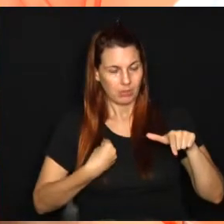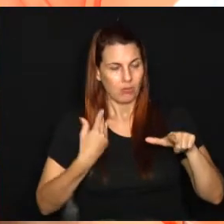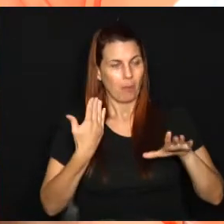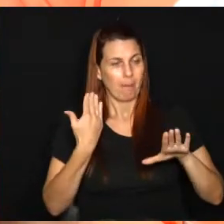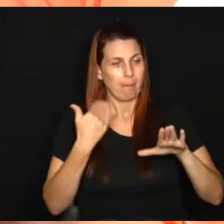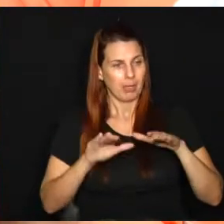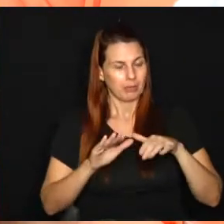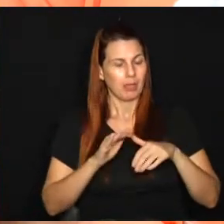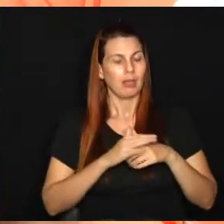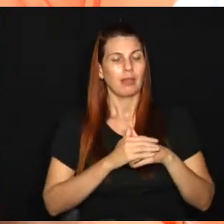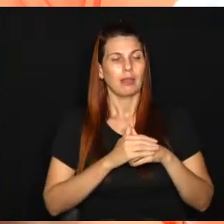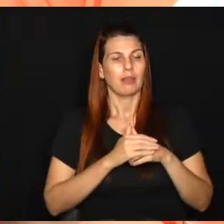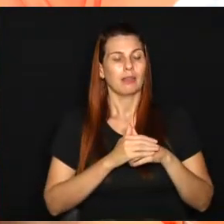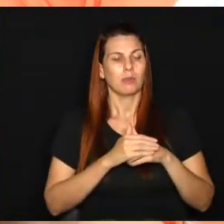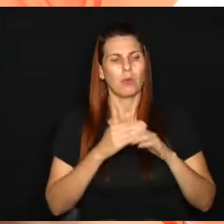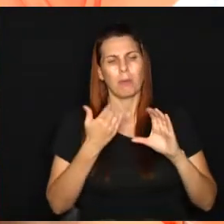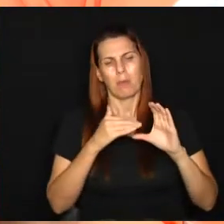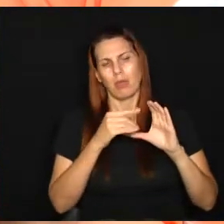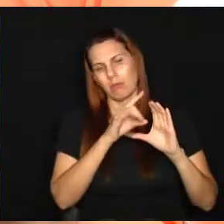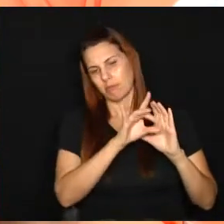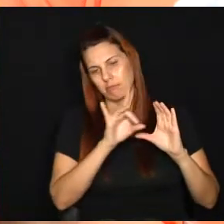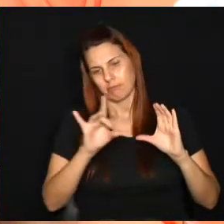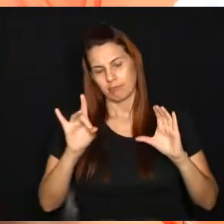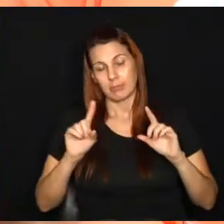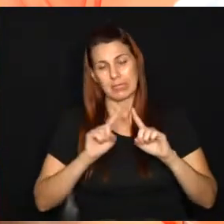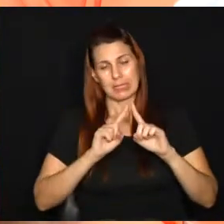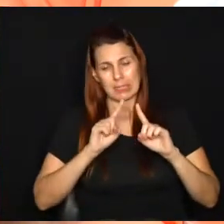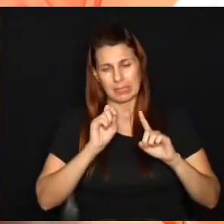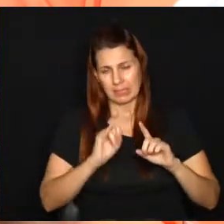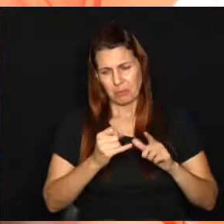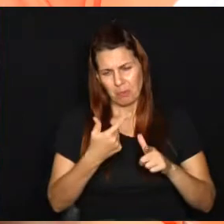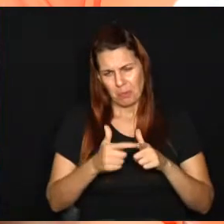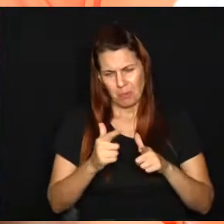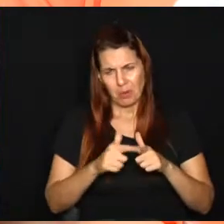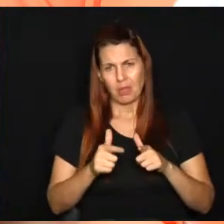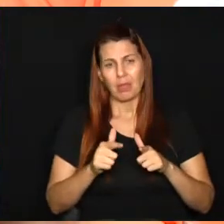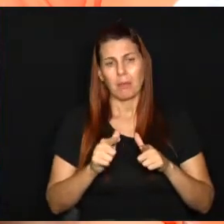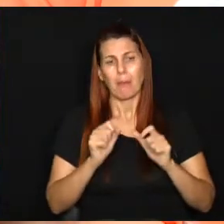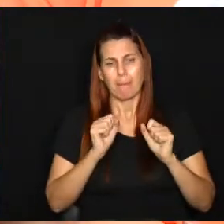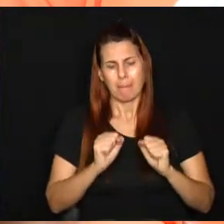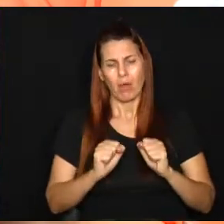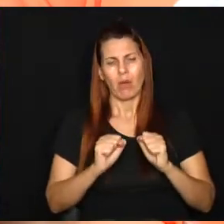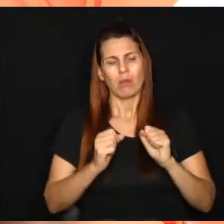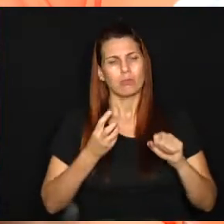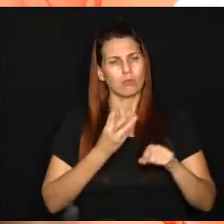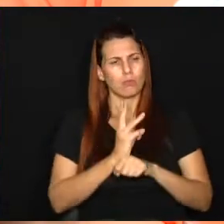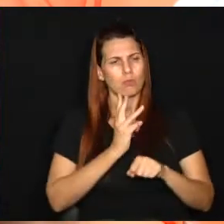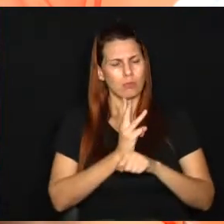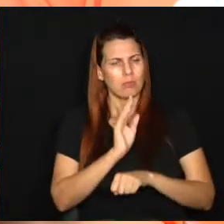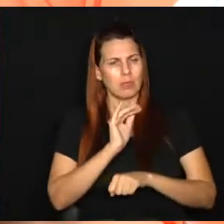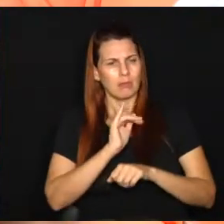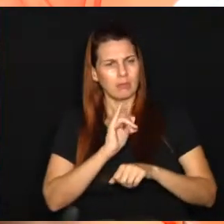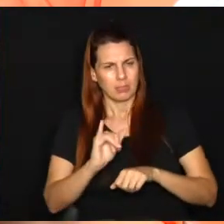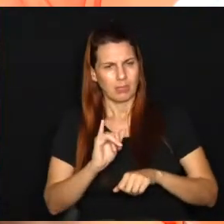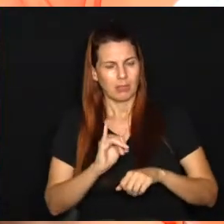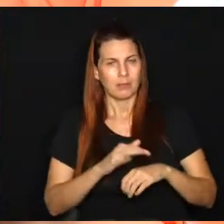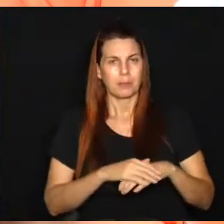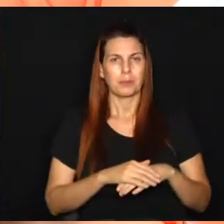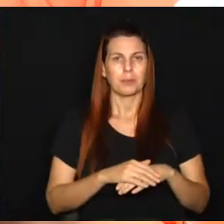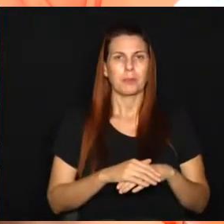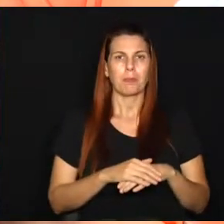mandar pelo e-mail, mas caso não tenha algum problema, manda um WhatsApp para a gente. A gente